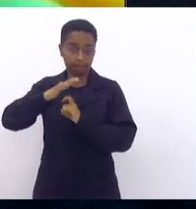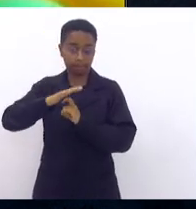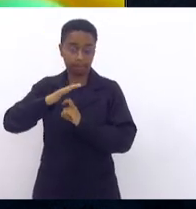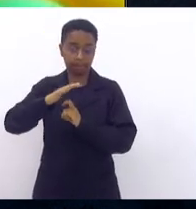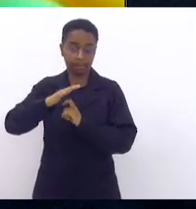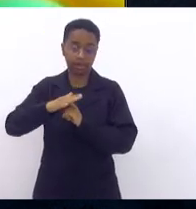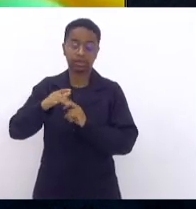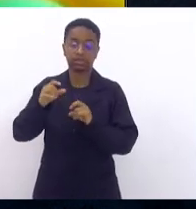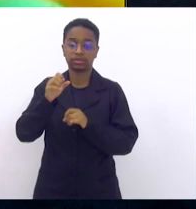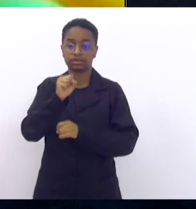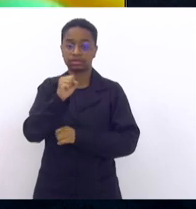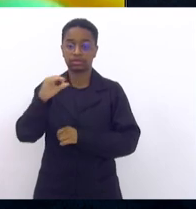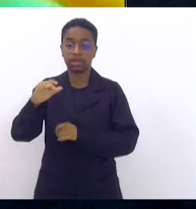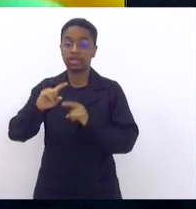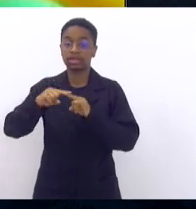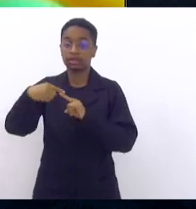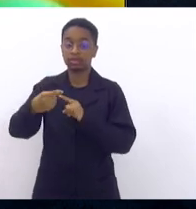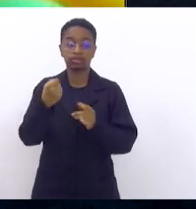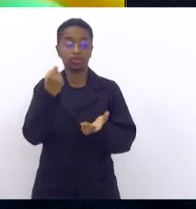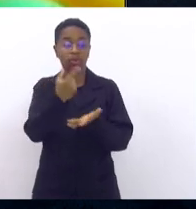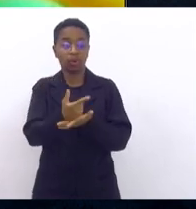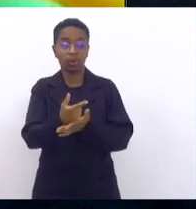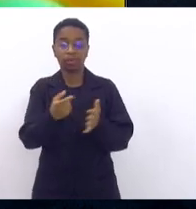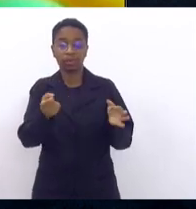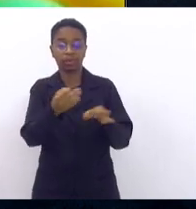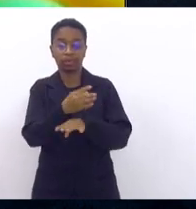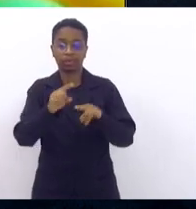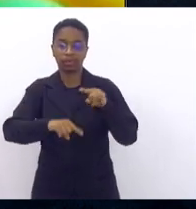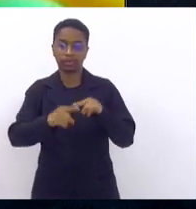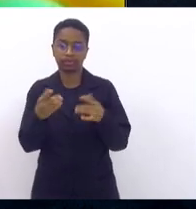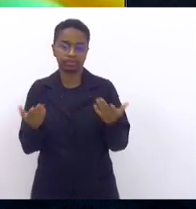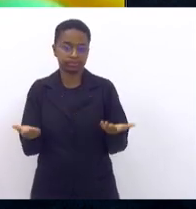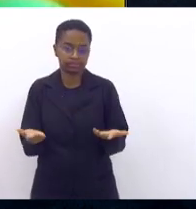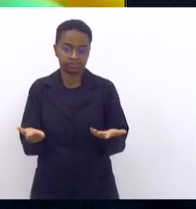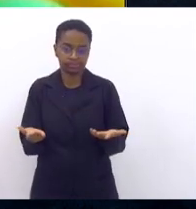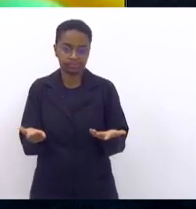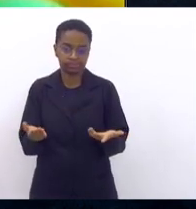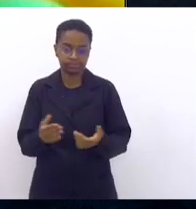importa o produto acabado porque a gente continua consumindo plástico